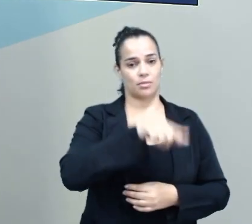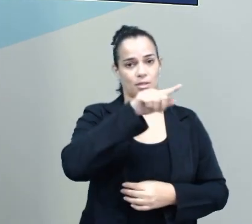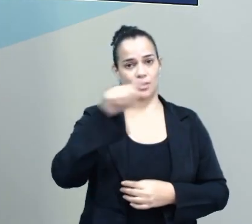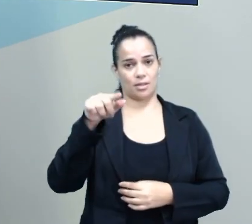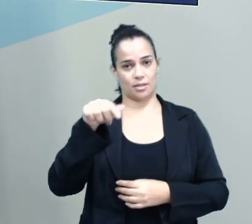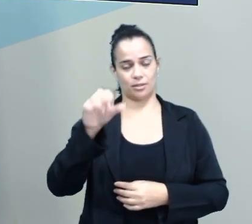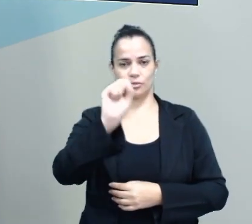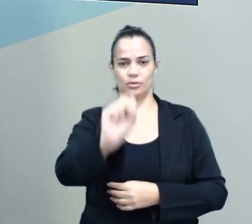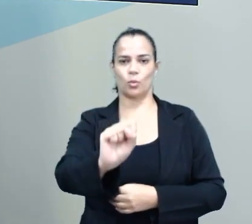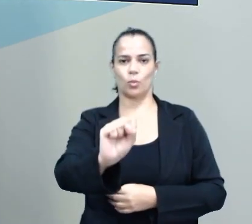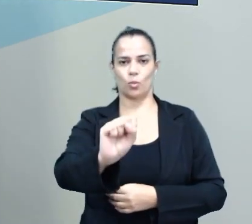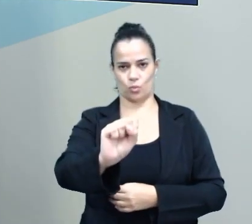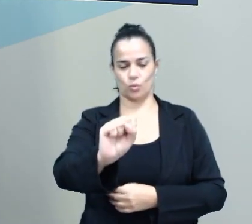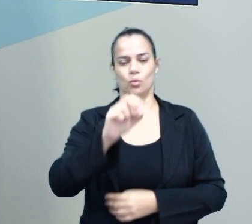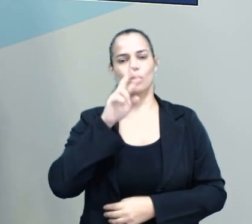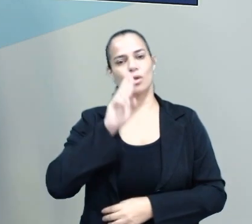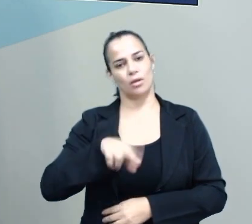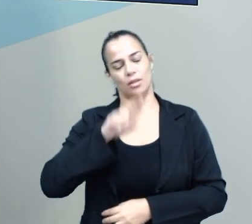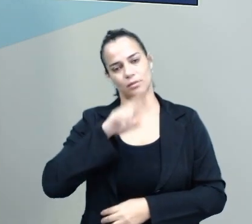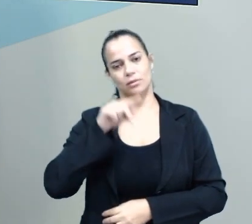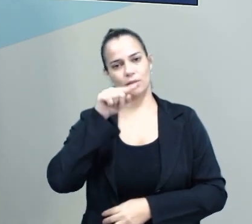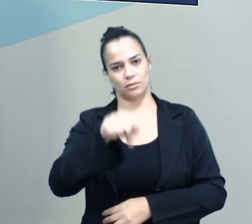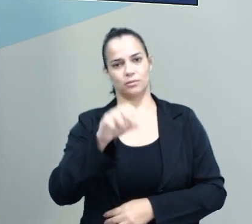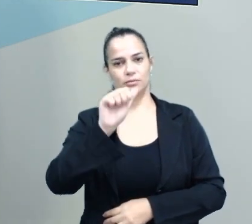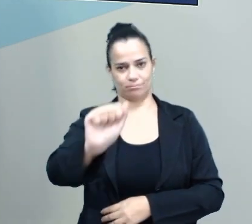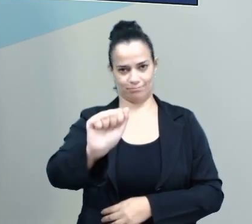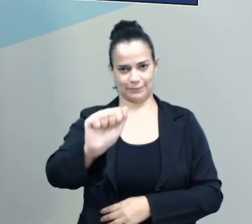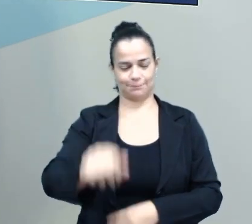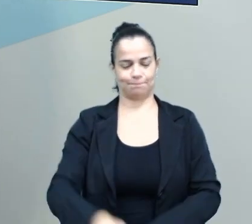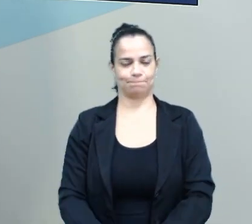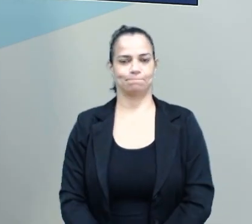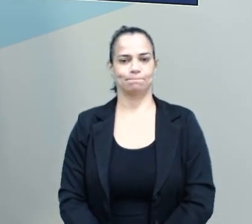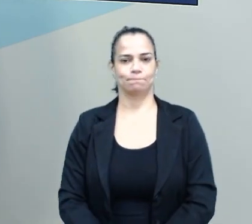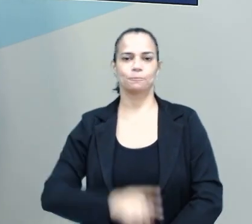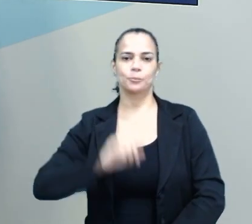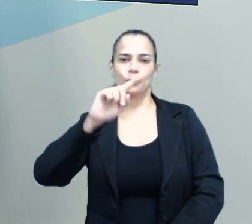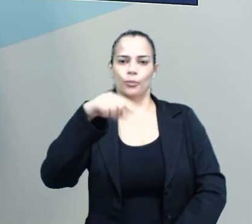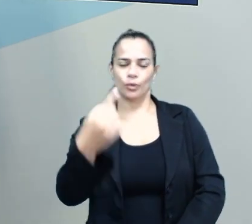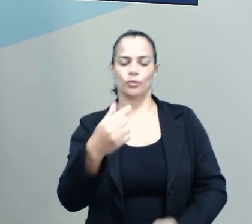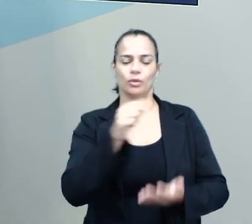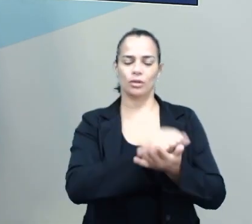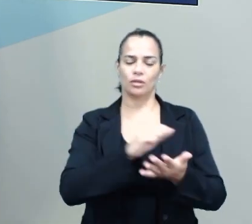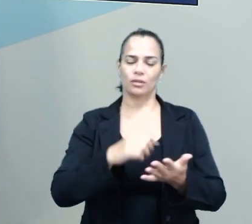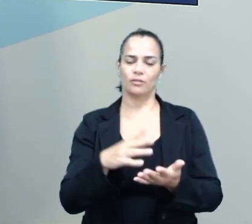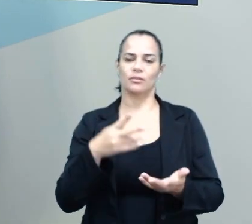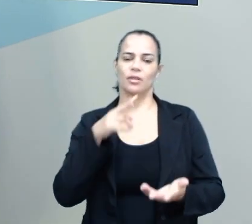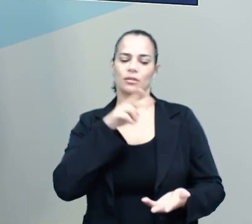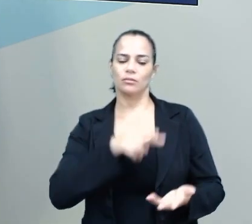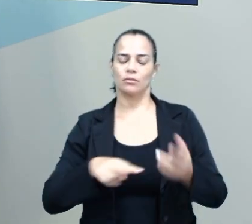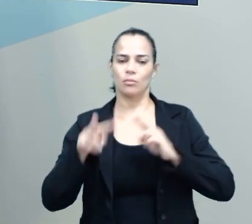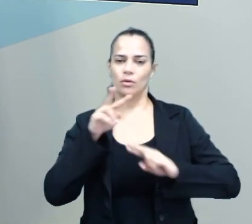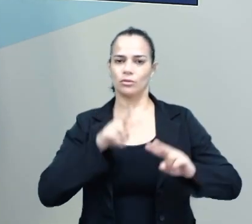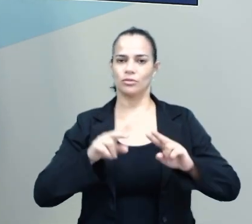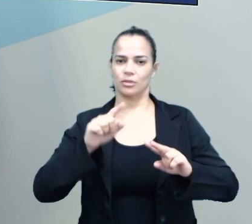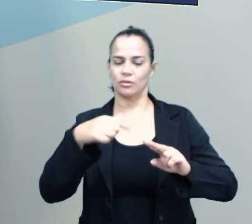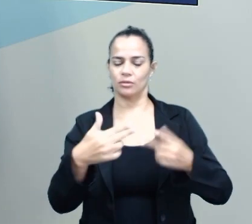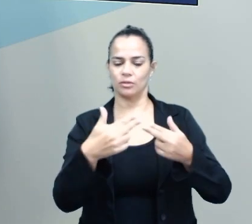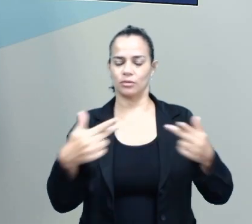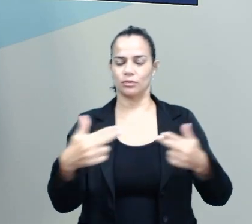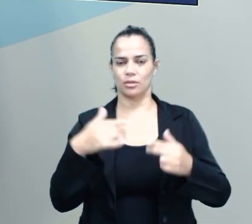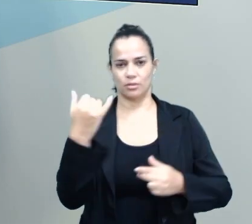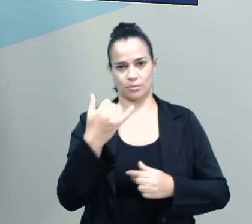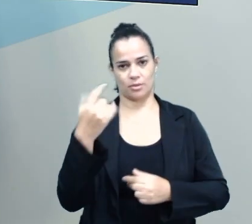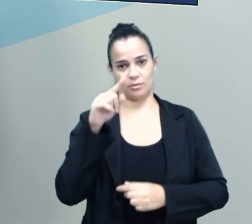dá 8, é o resultado dessa letra A. Com os outros exercícios, eu vou mostrar outras coisas importantes